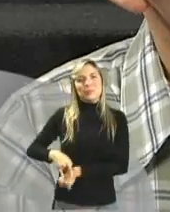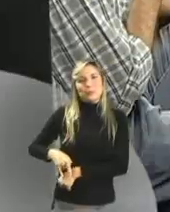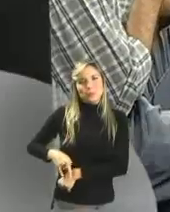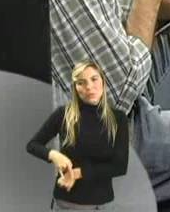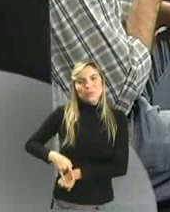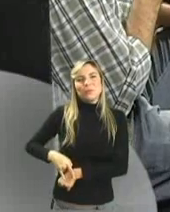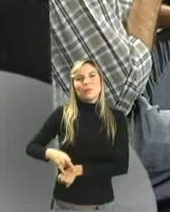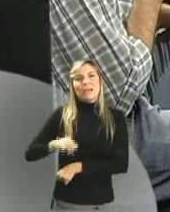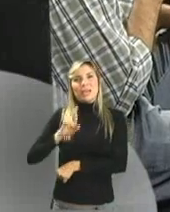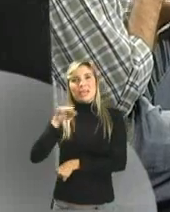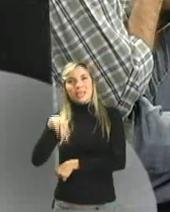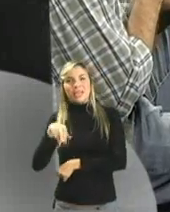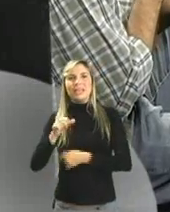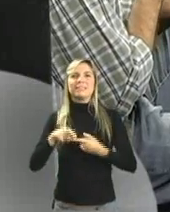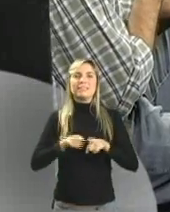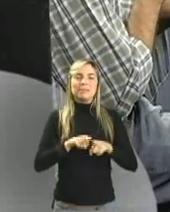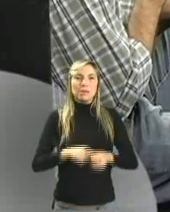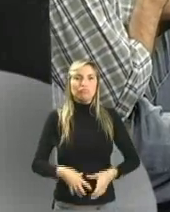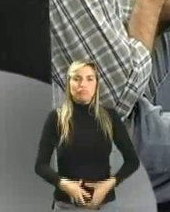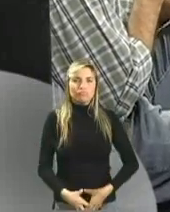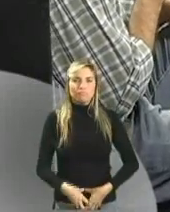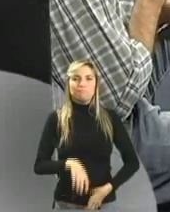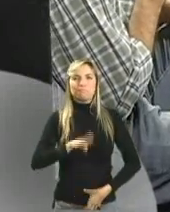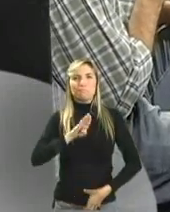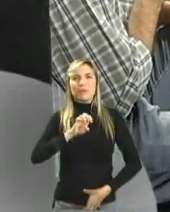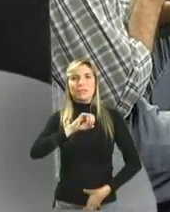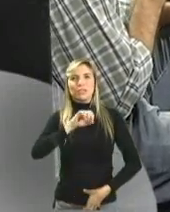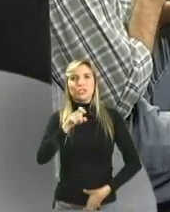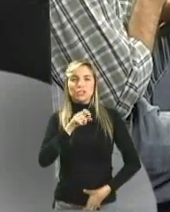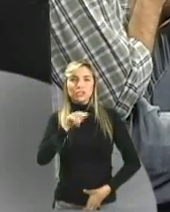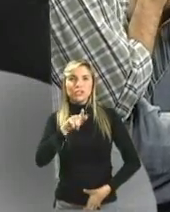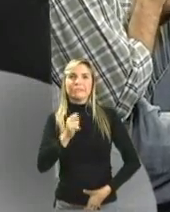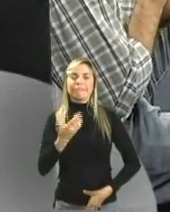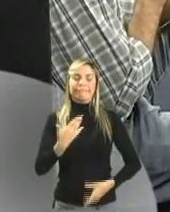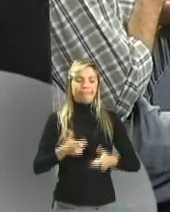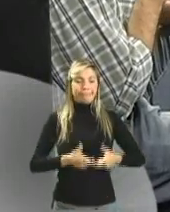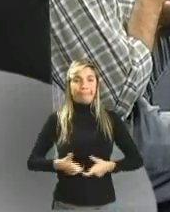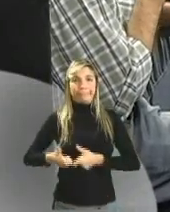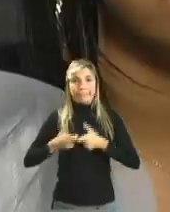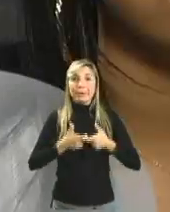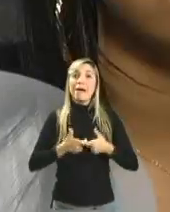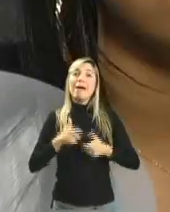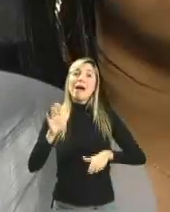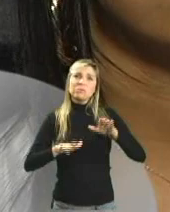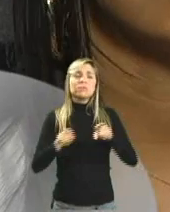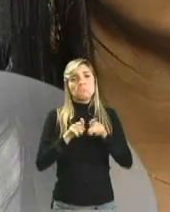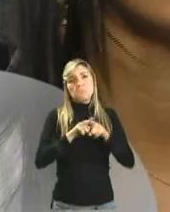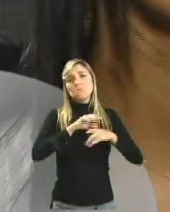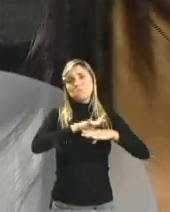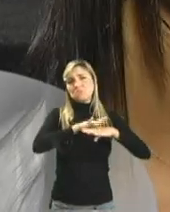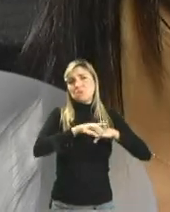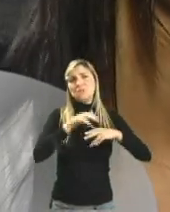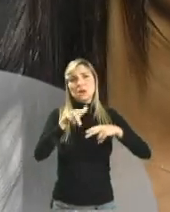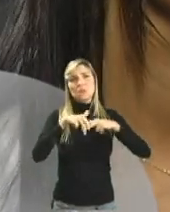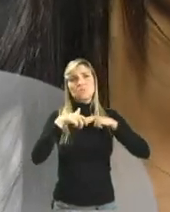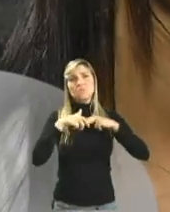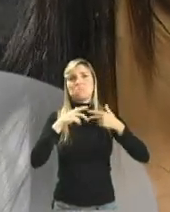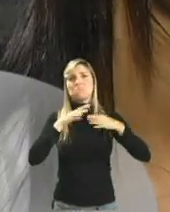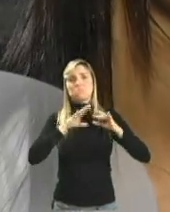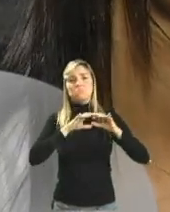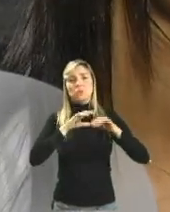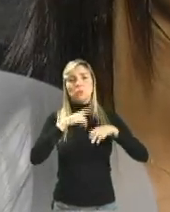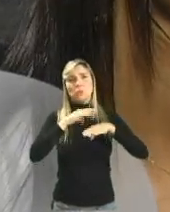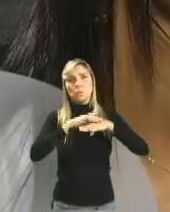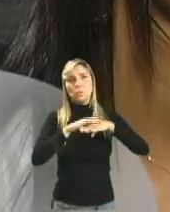uretrais, da bexiga, etc. Existem, claro, outras situações, como algumas doenças